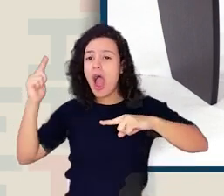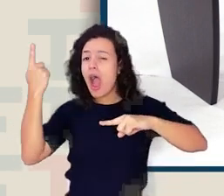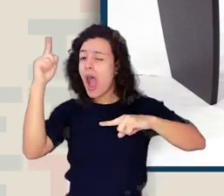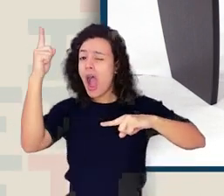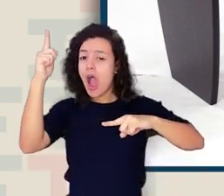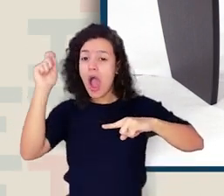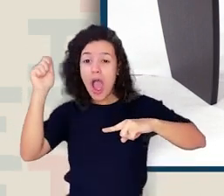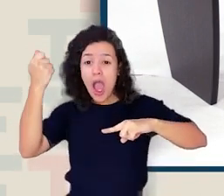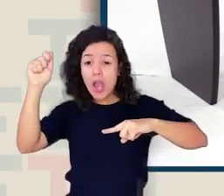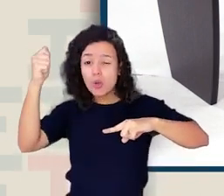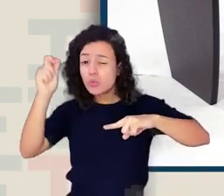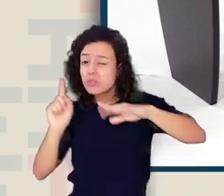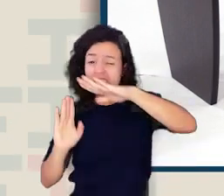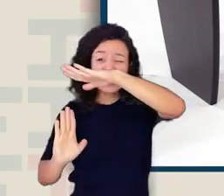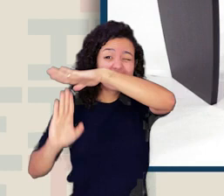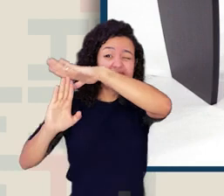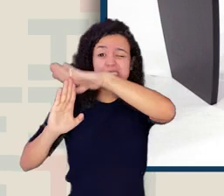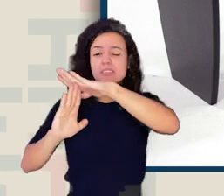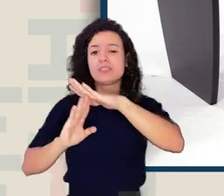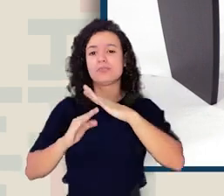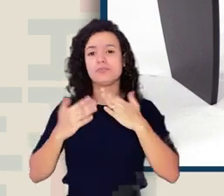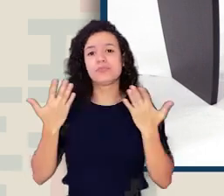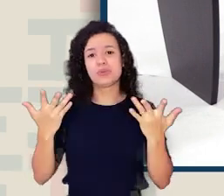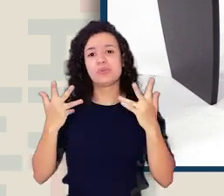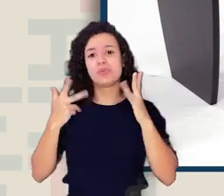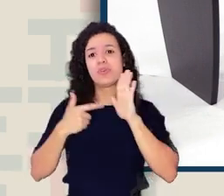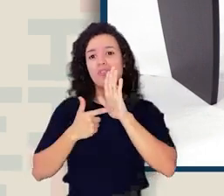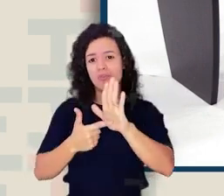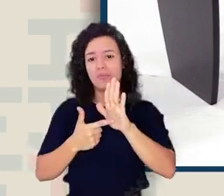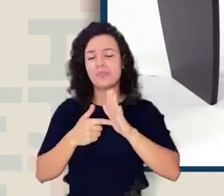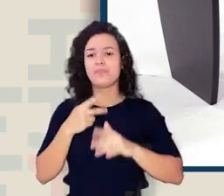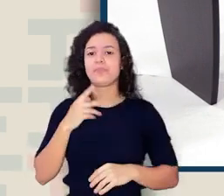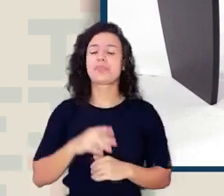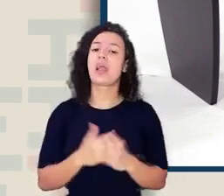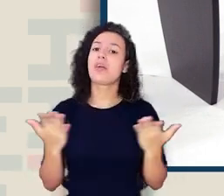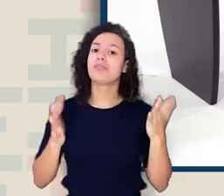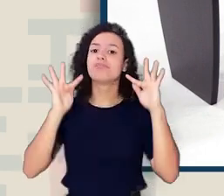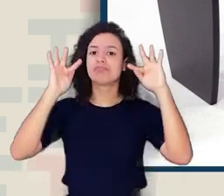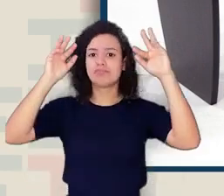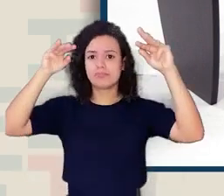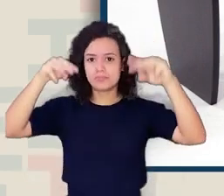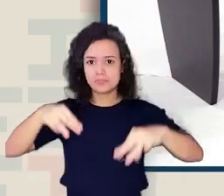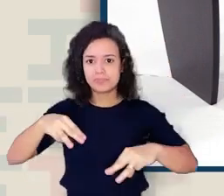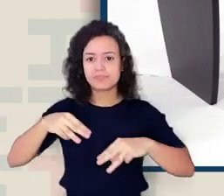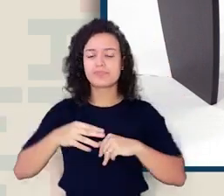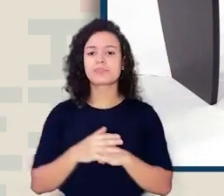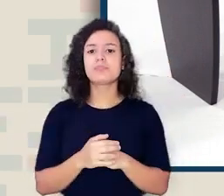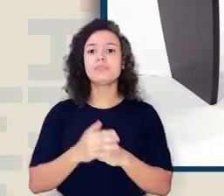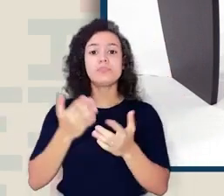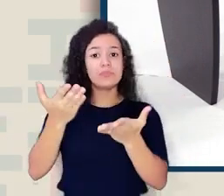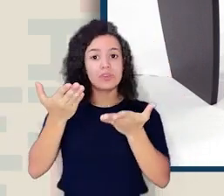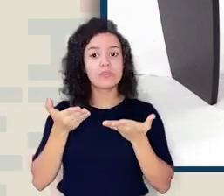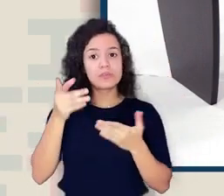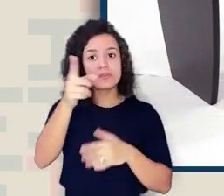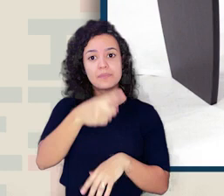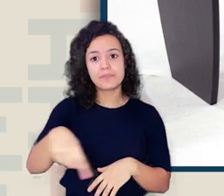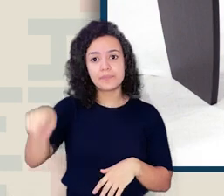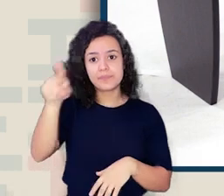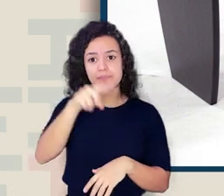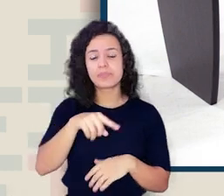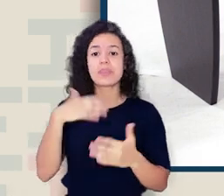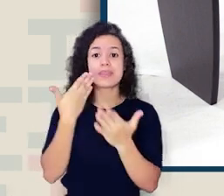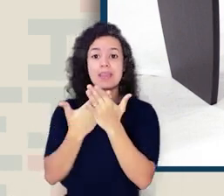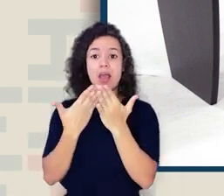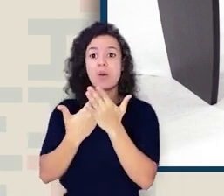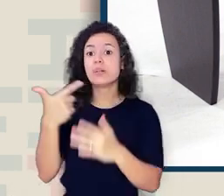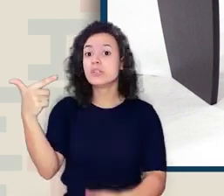os muito agudos, no caso dos ferros, como eu mostrei. Agora nós vamos finalizar esse momento. Vou convidar